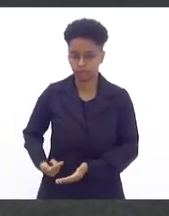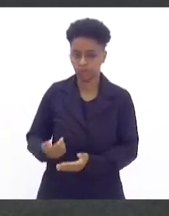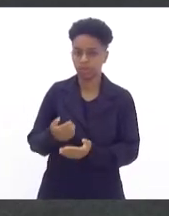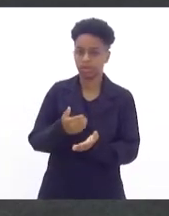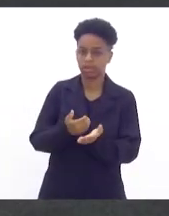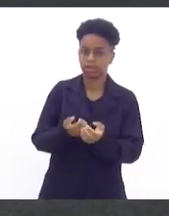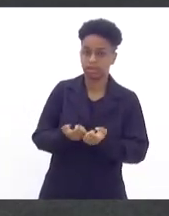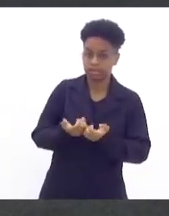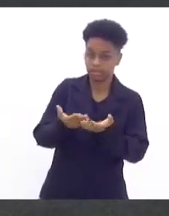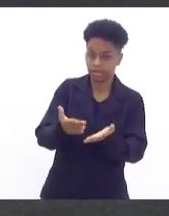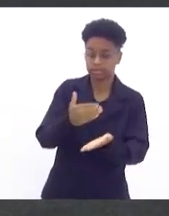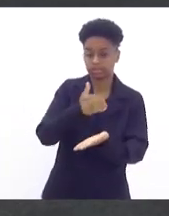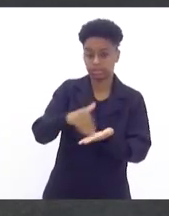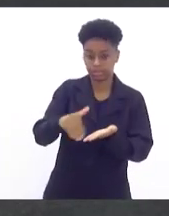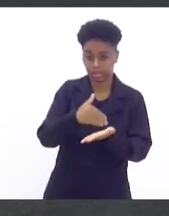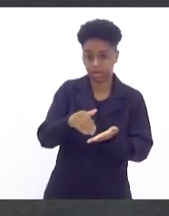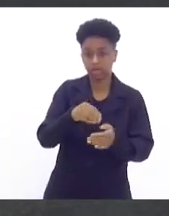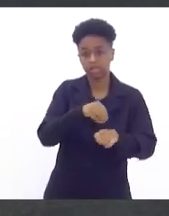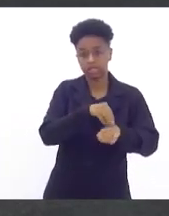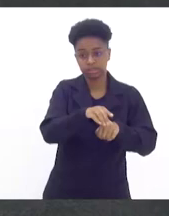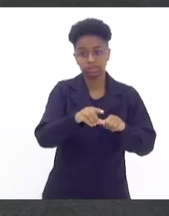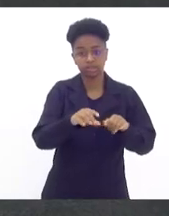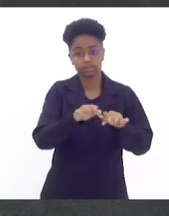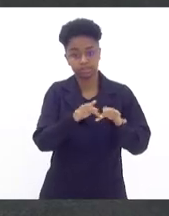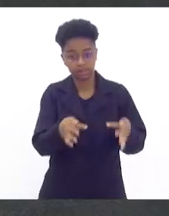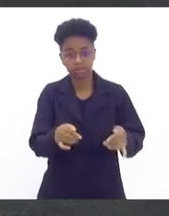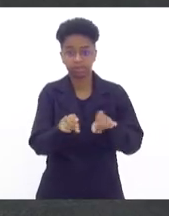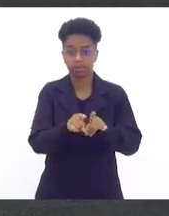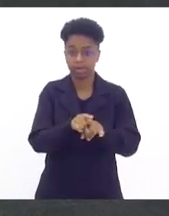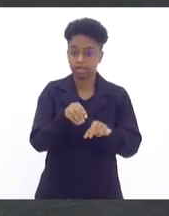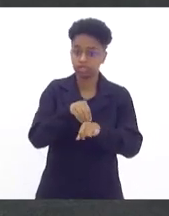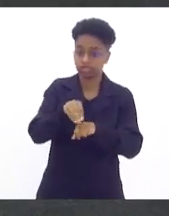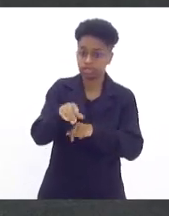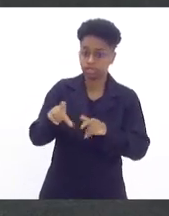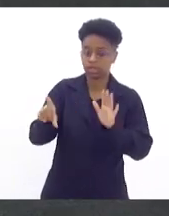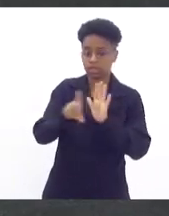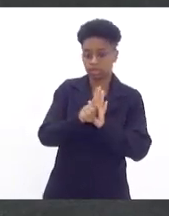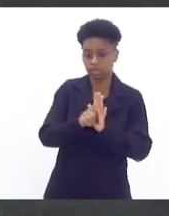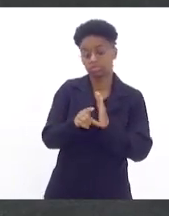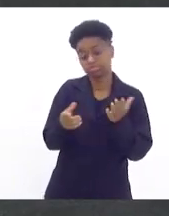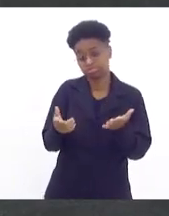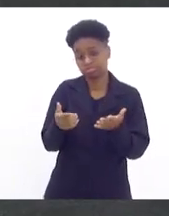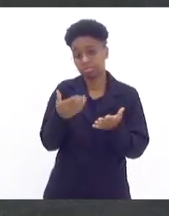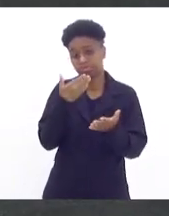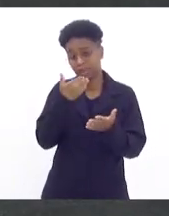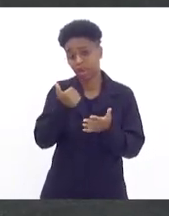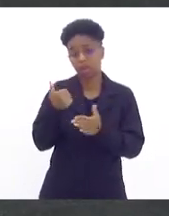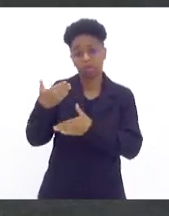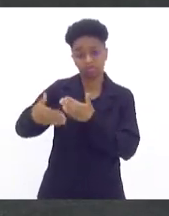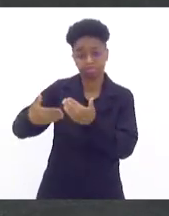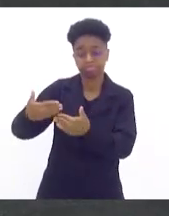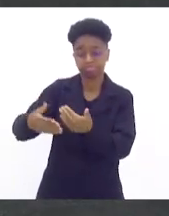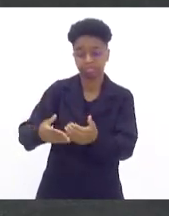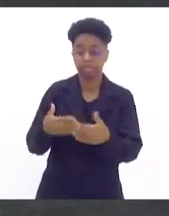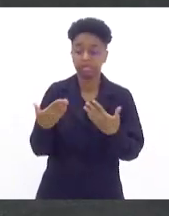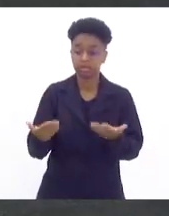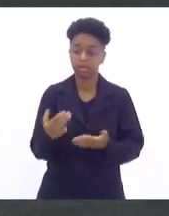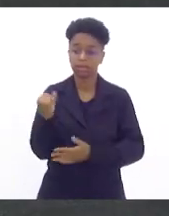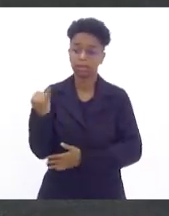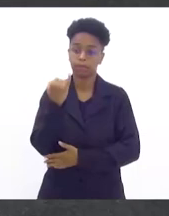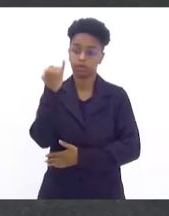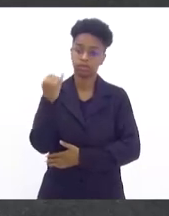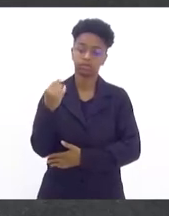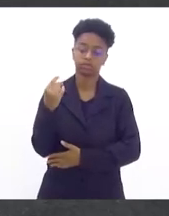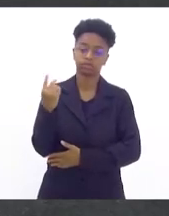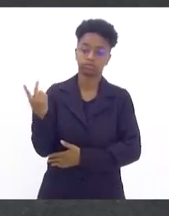a indicação simples e uma indicação Legislativa também uma coisa melhora a outra então é muito importante é